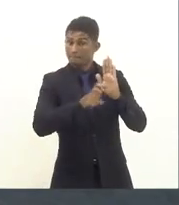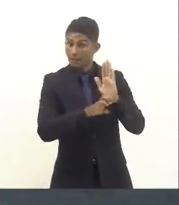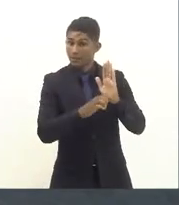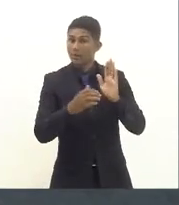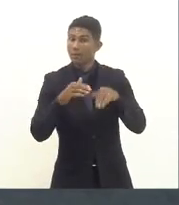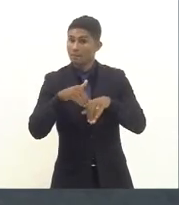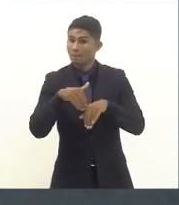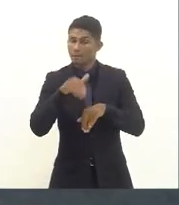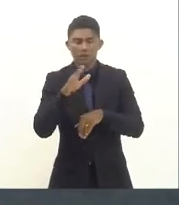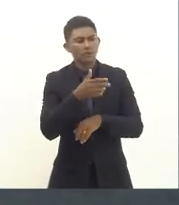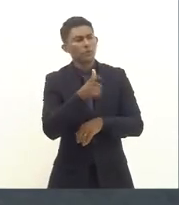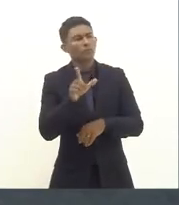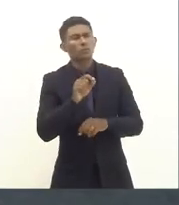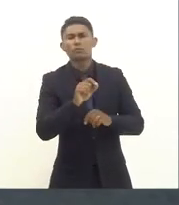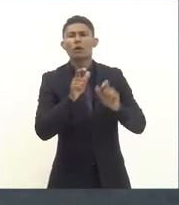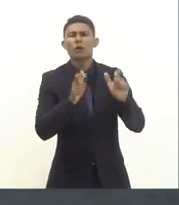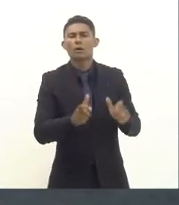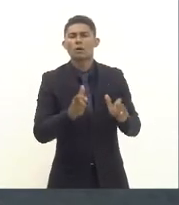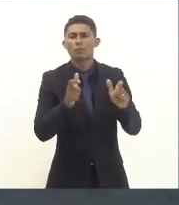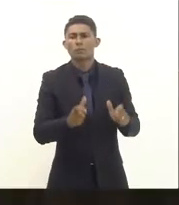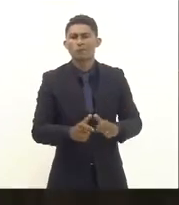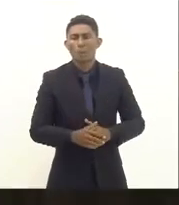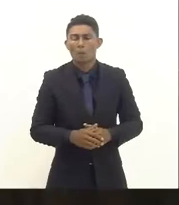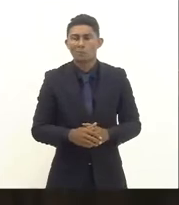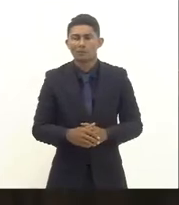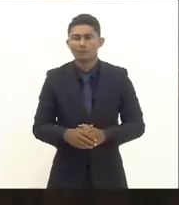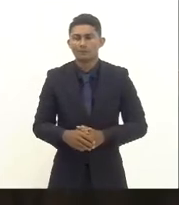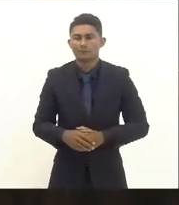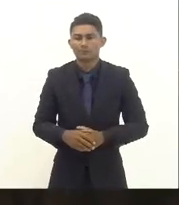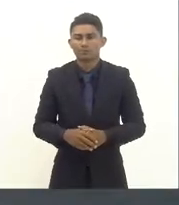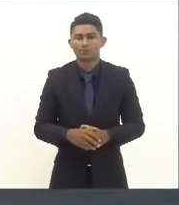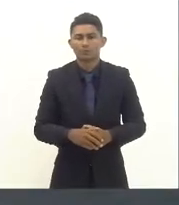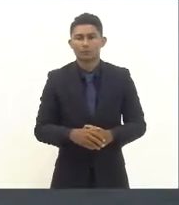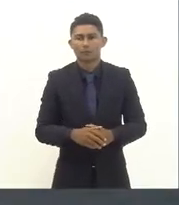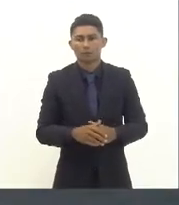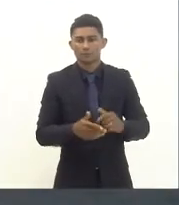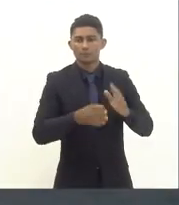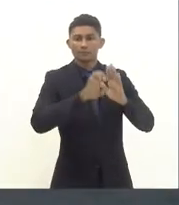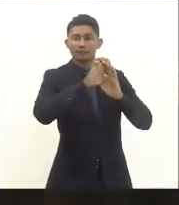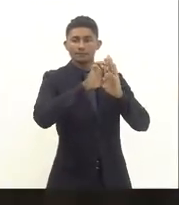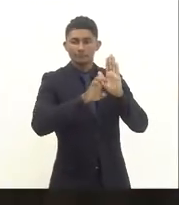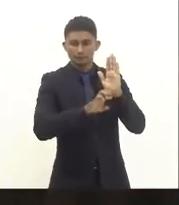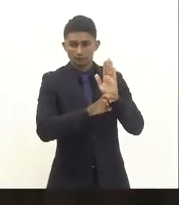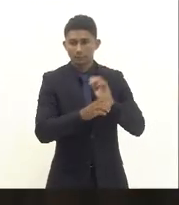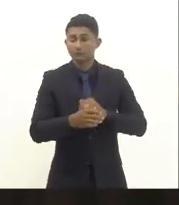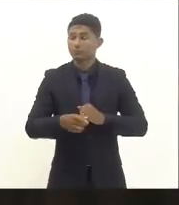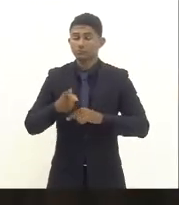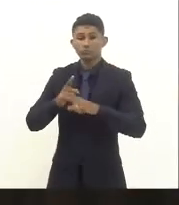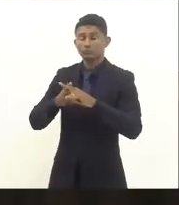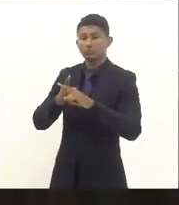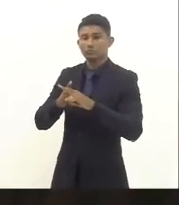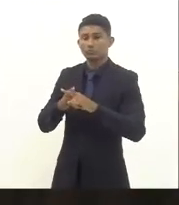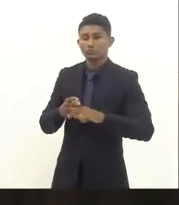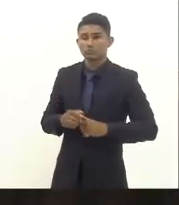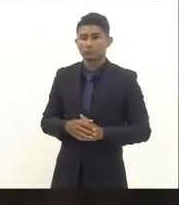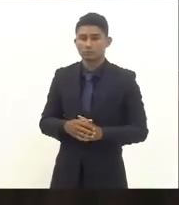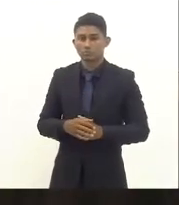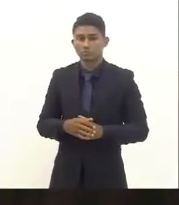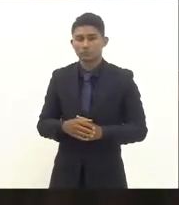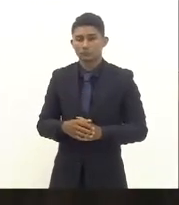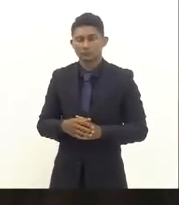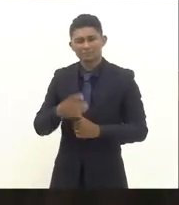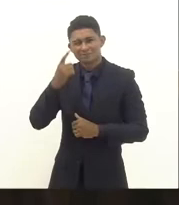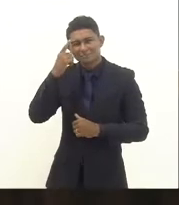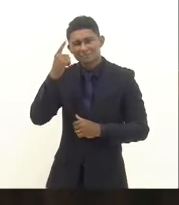Cadê a outra sala para entrar mais uma é com emendas porque na verdade o